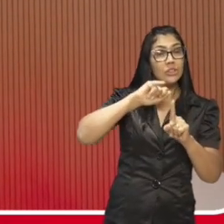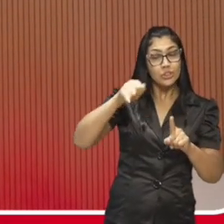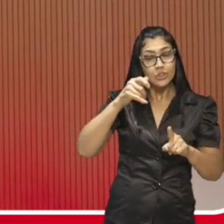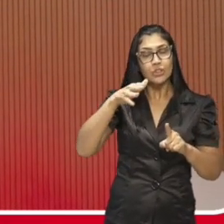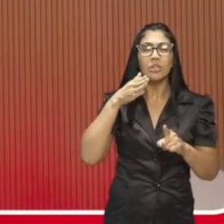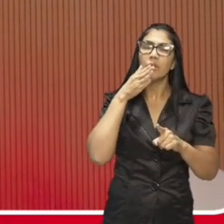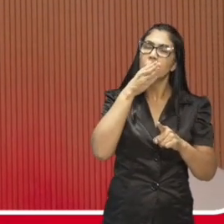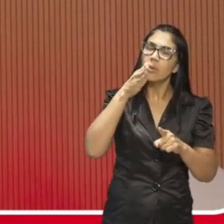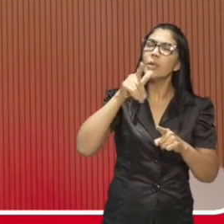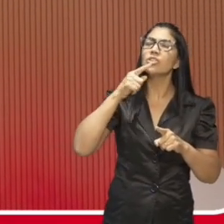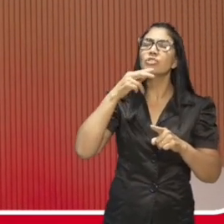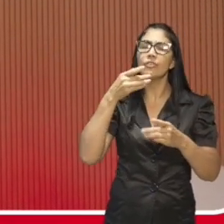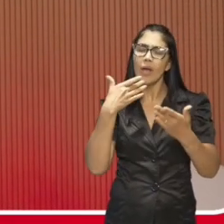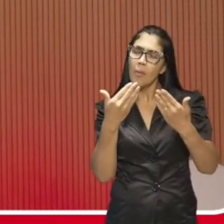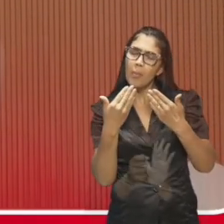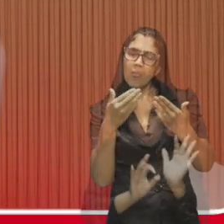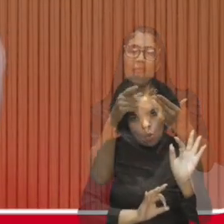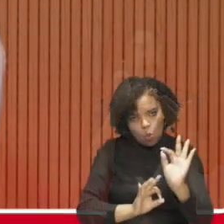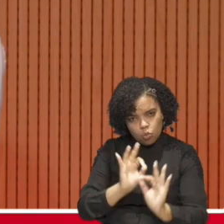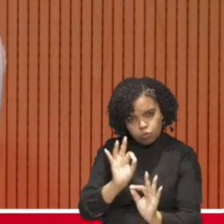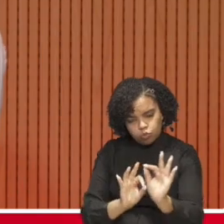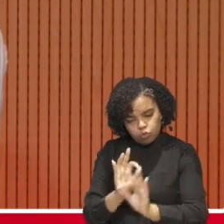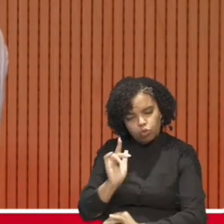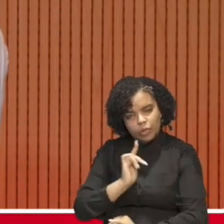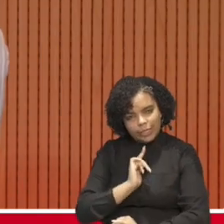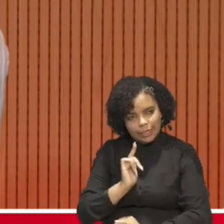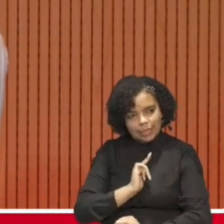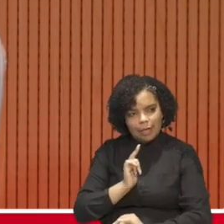vocês, falando com cada um dos nossos corretores.